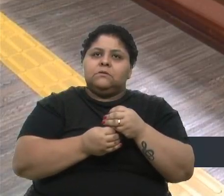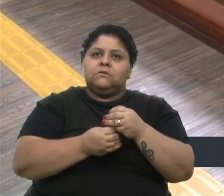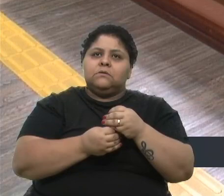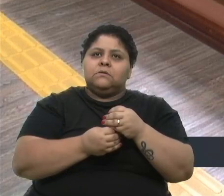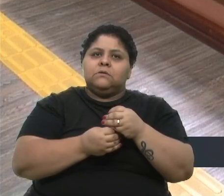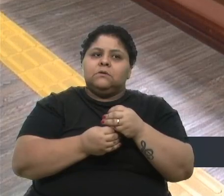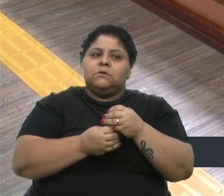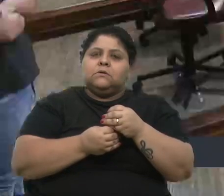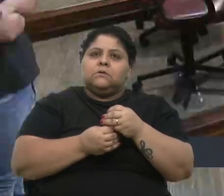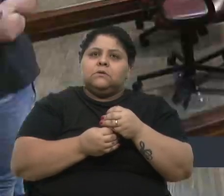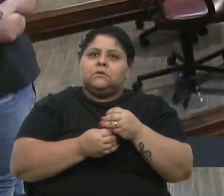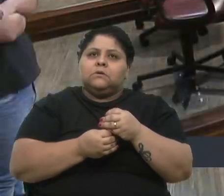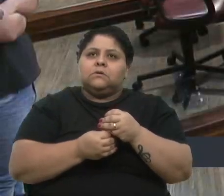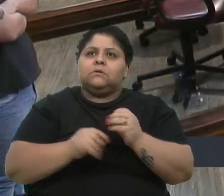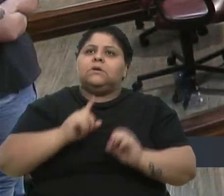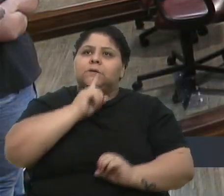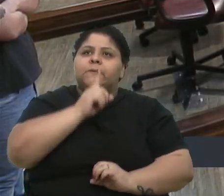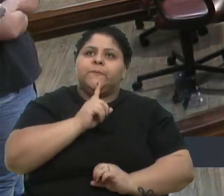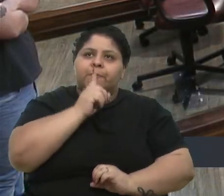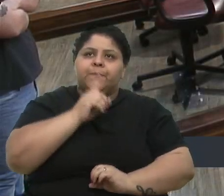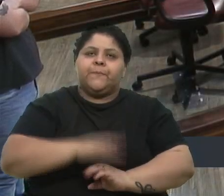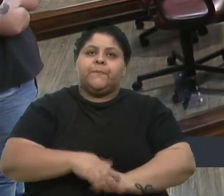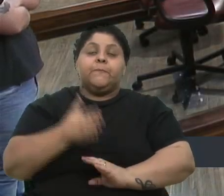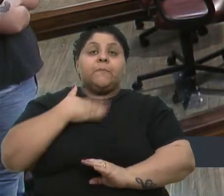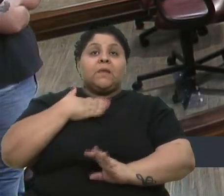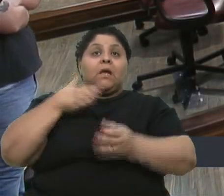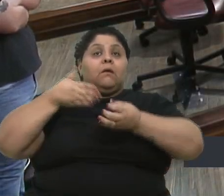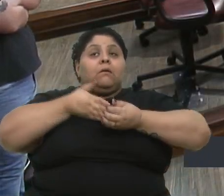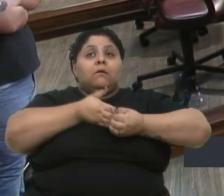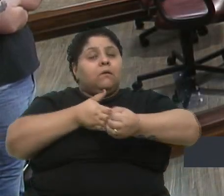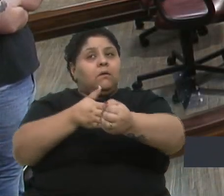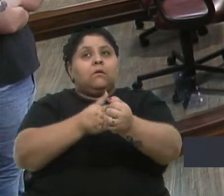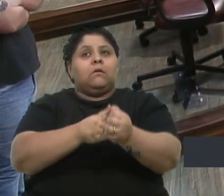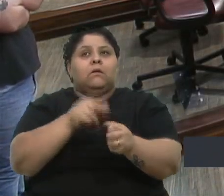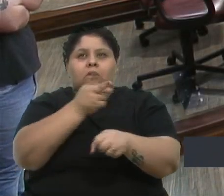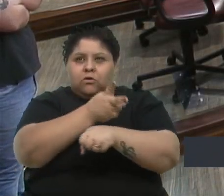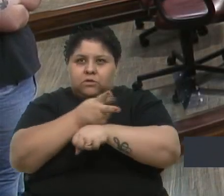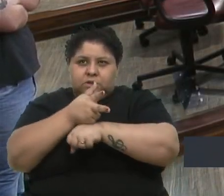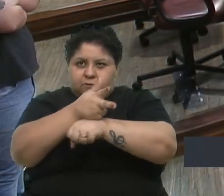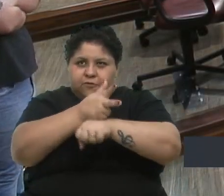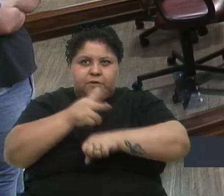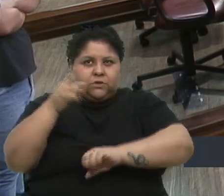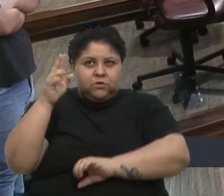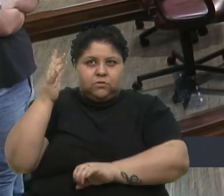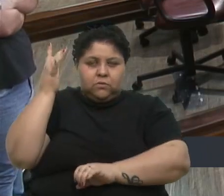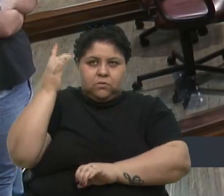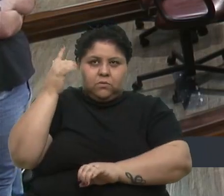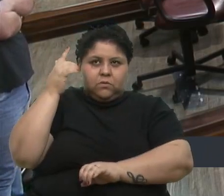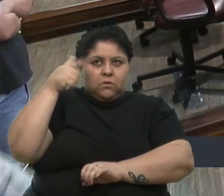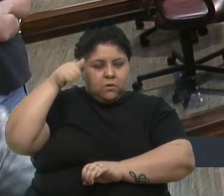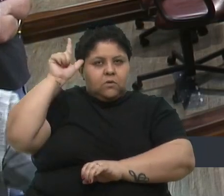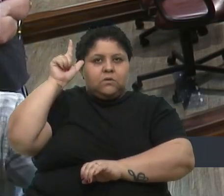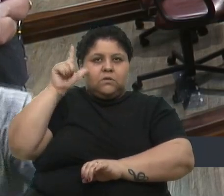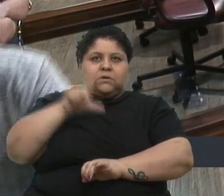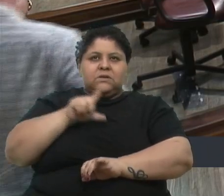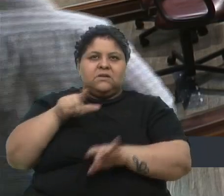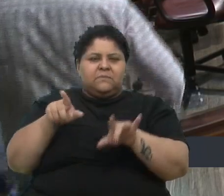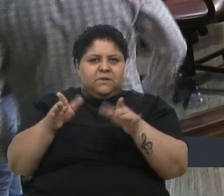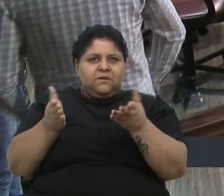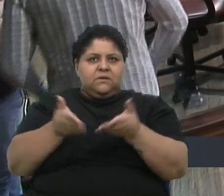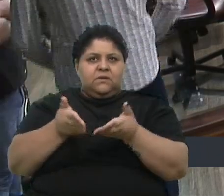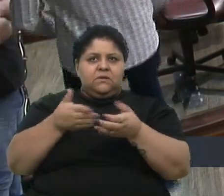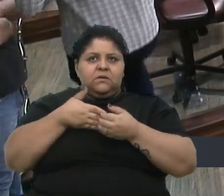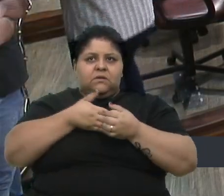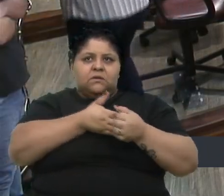Vereador Lucas, eu acompanhei, vereador Lucas, eu acompanhei o seu vídeo ontem e também já tenho acompanhado a questão